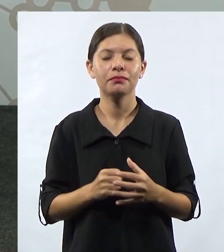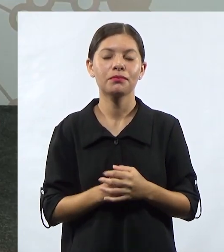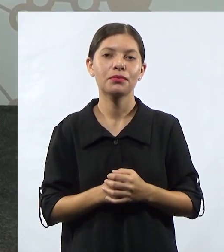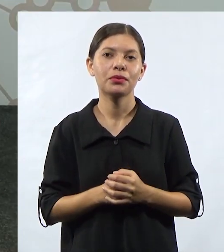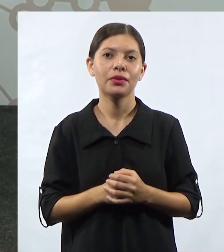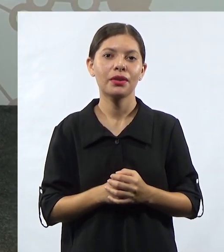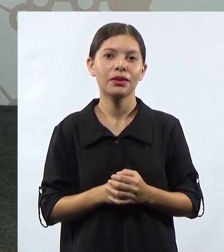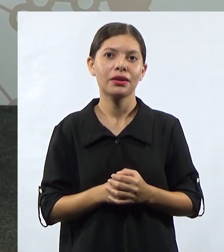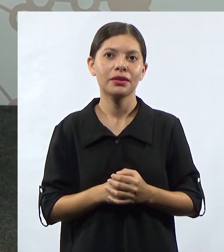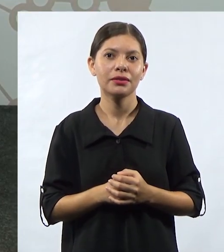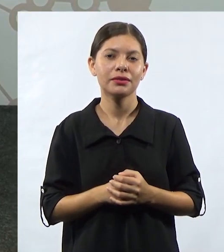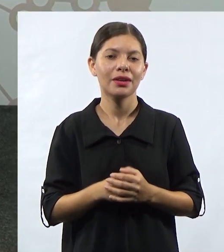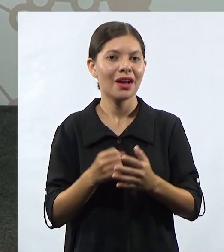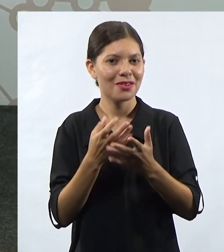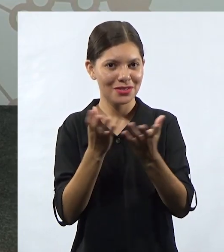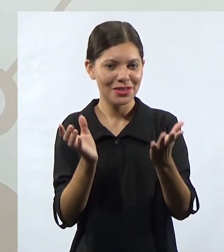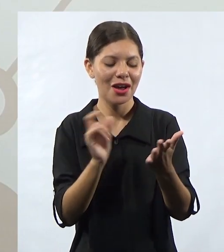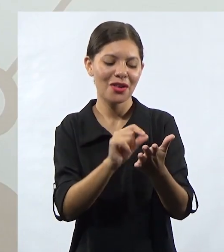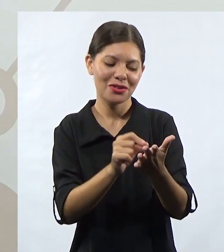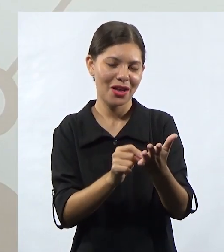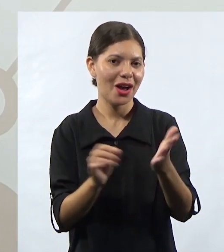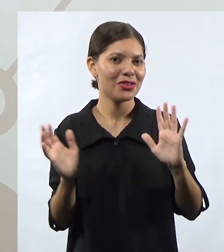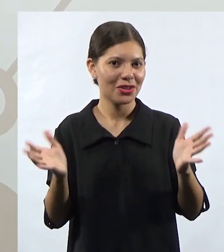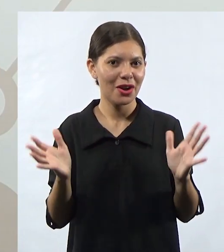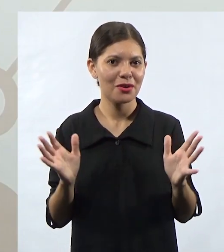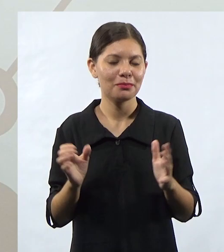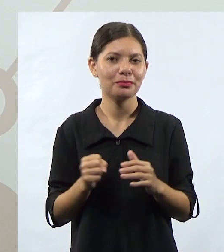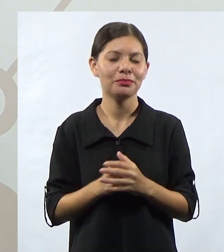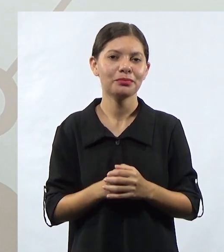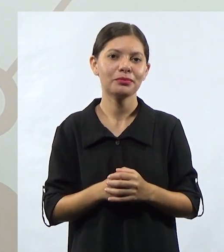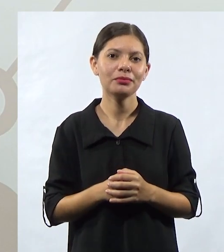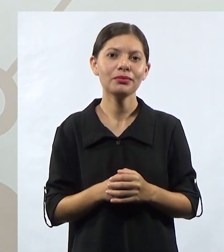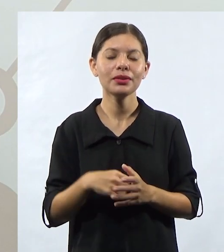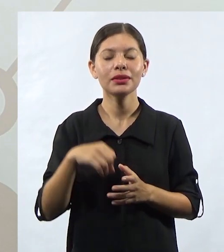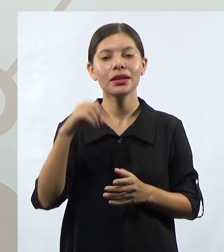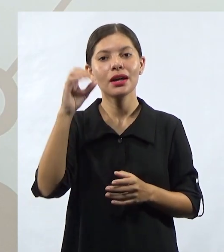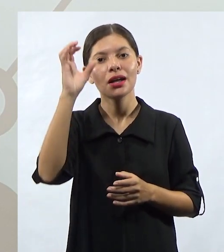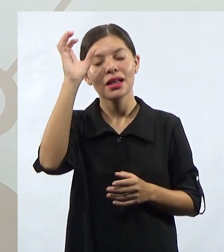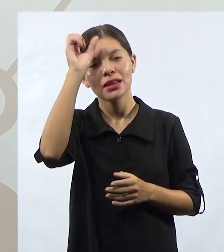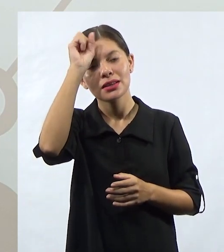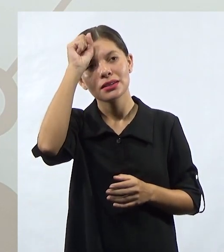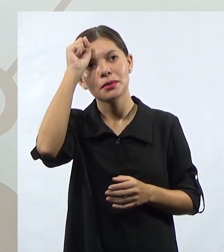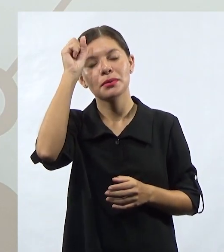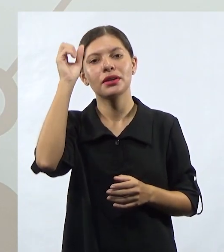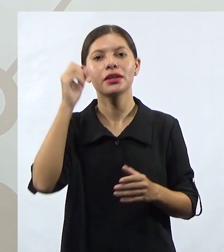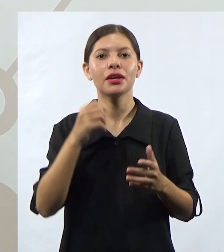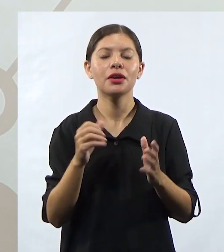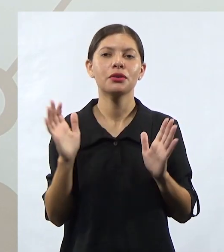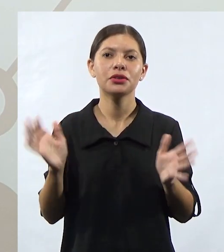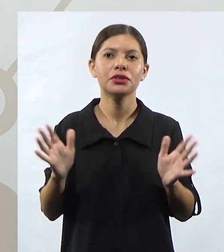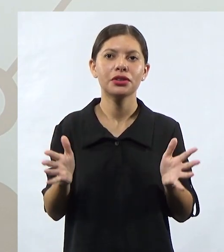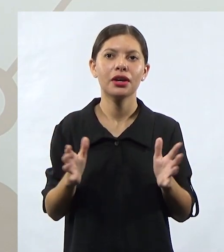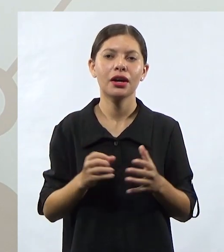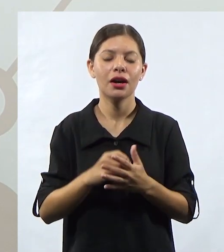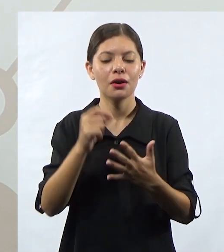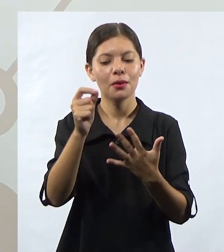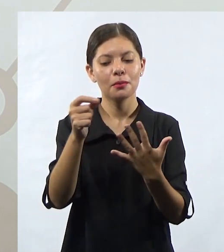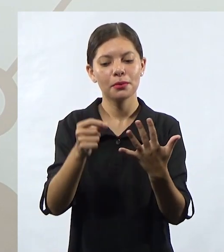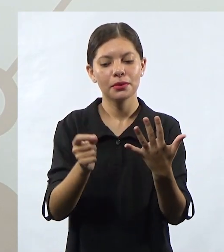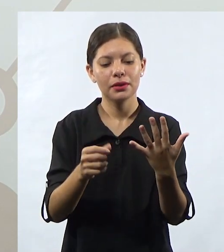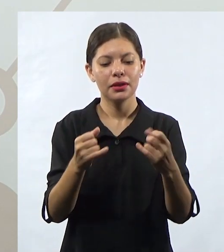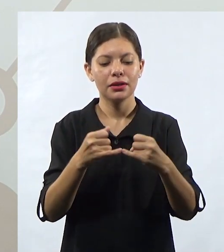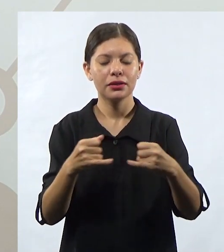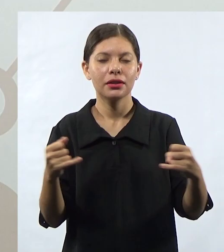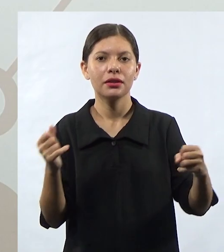professor. Acho que o pessoal já deu a sua anotada. A gente já sabe o que é a linha do tempo, a gente já sabe quais são os